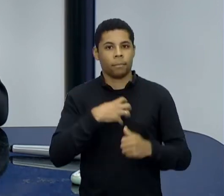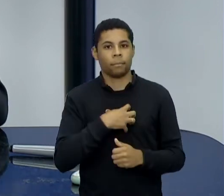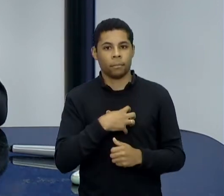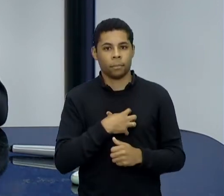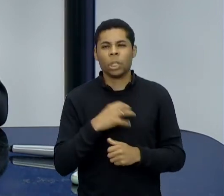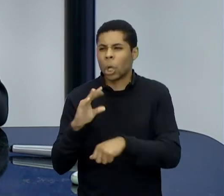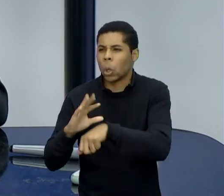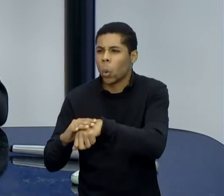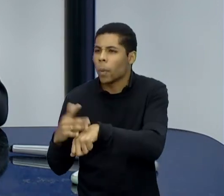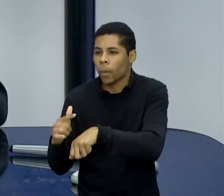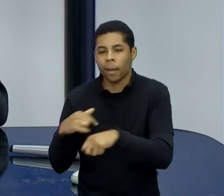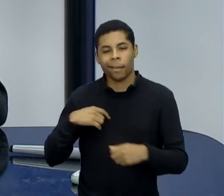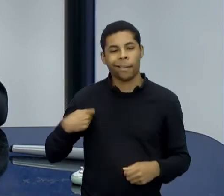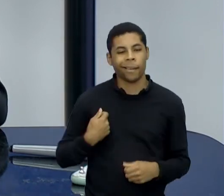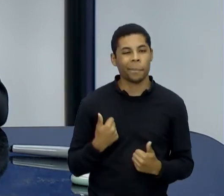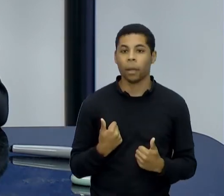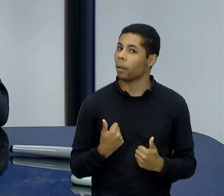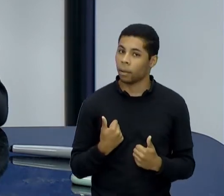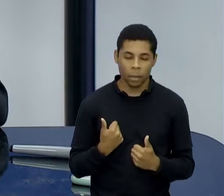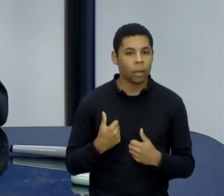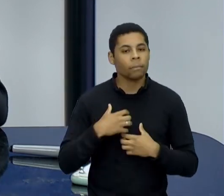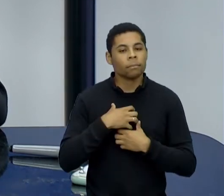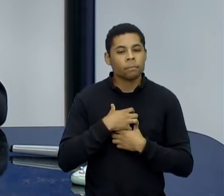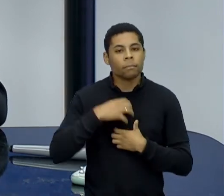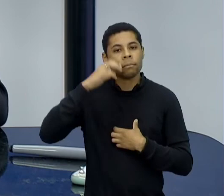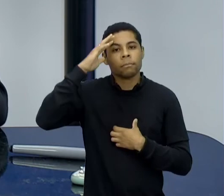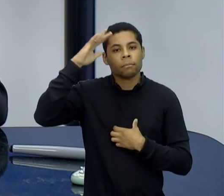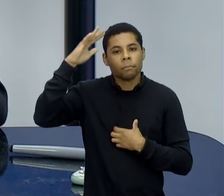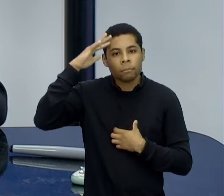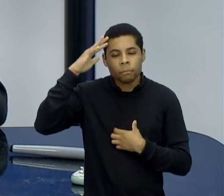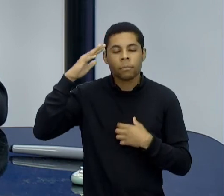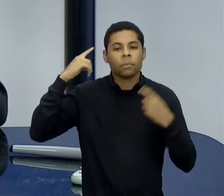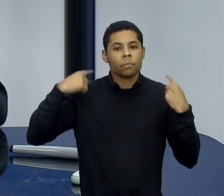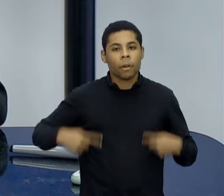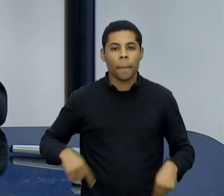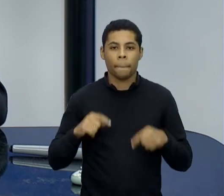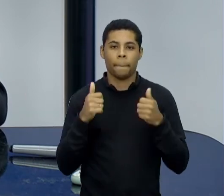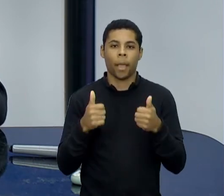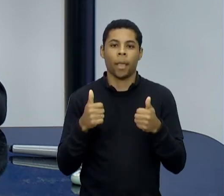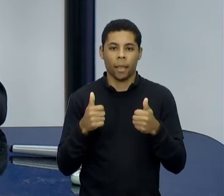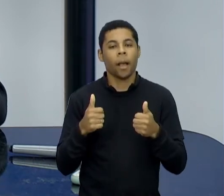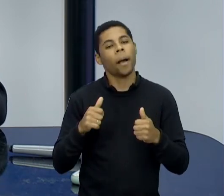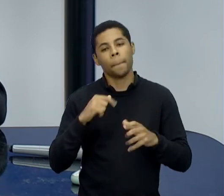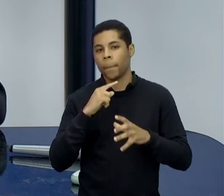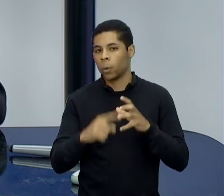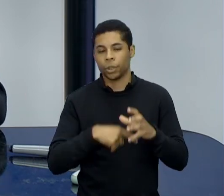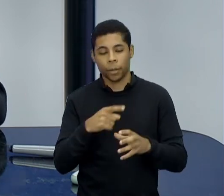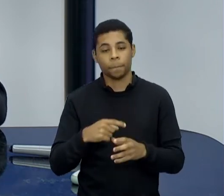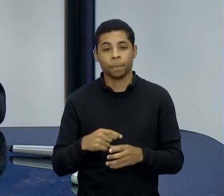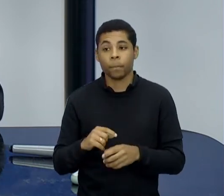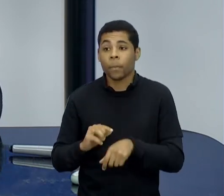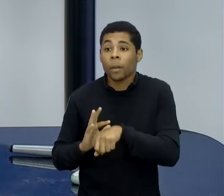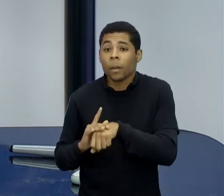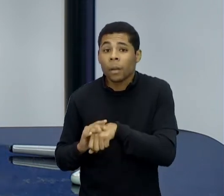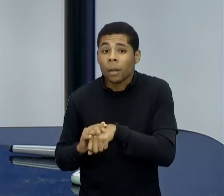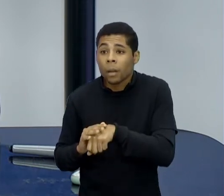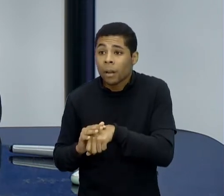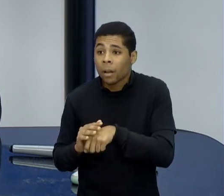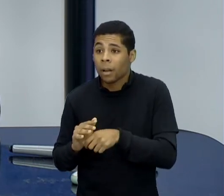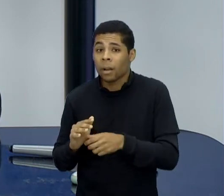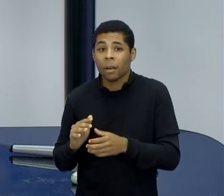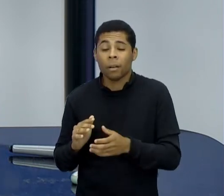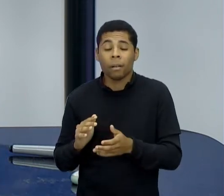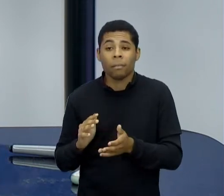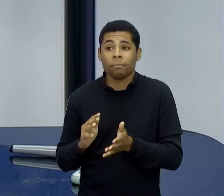Então, isso é uma definição que está lá, que é mundial, né? A ausência de doença não te faz uma pessoa